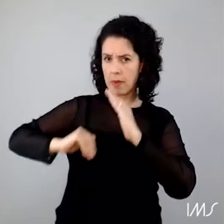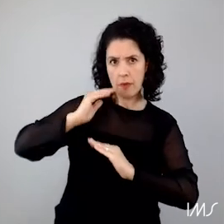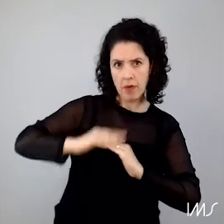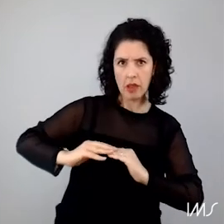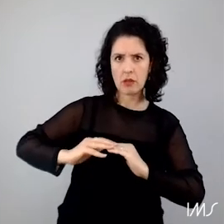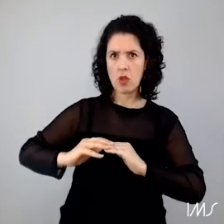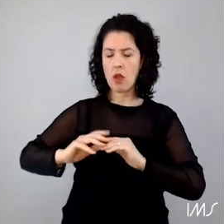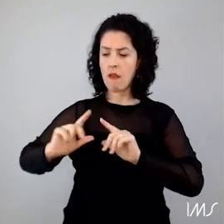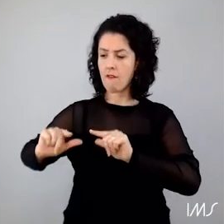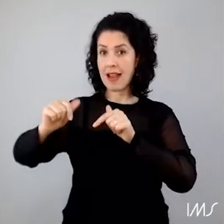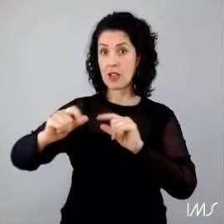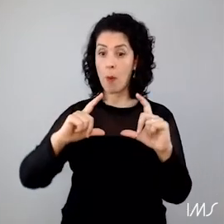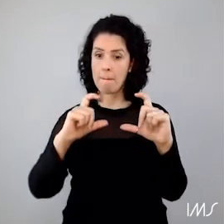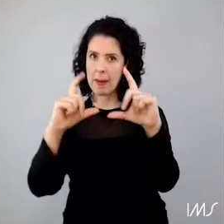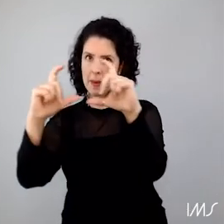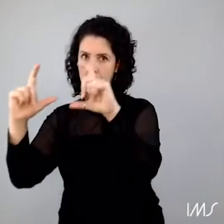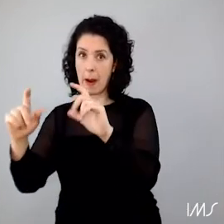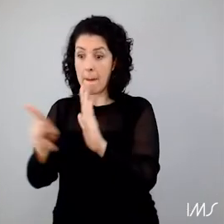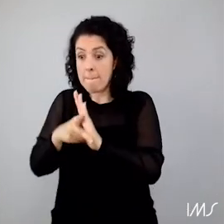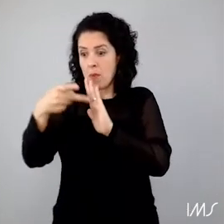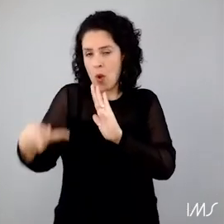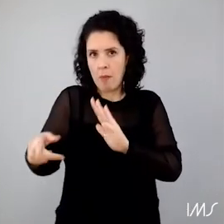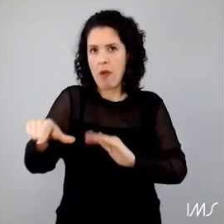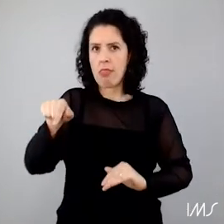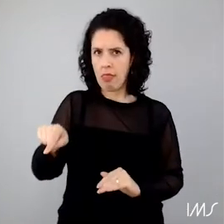aos dias de hoje, do meu ponto de vista,